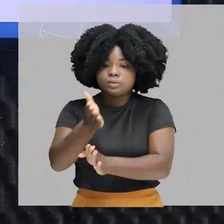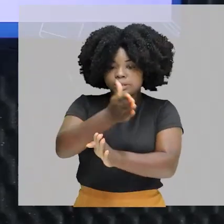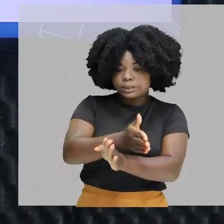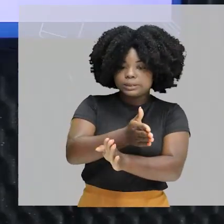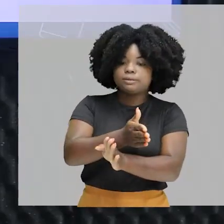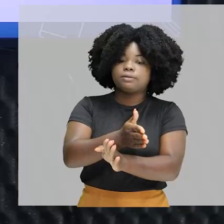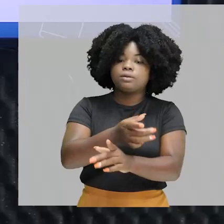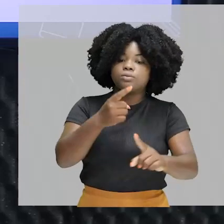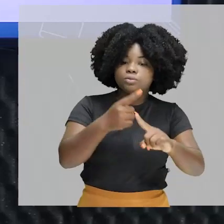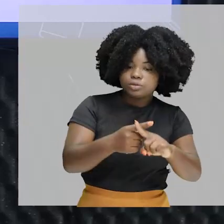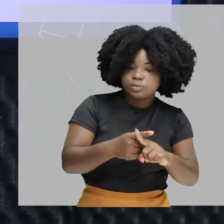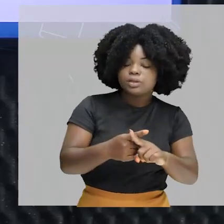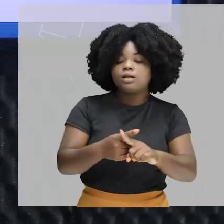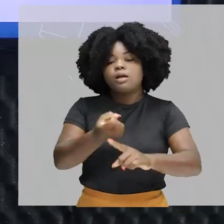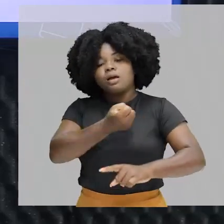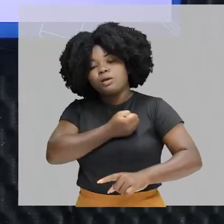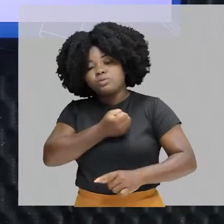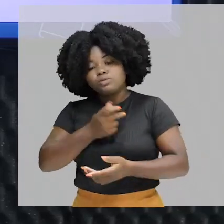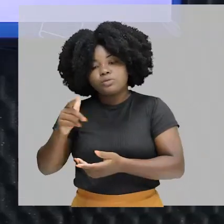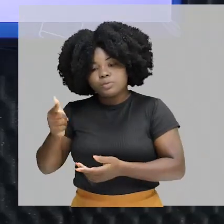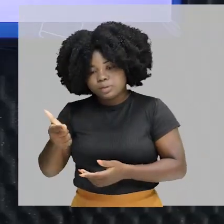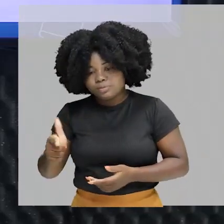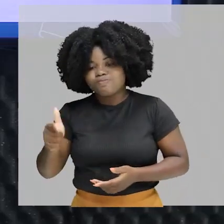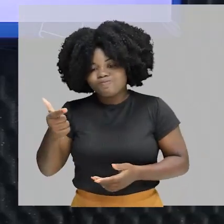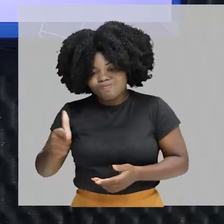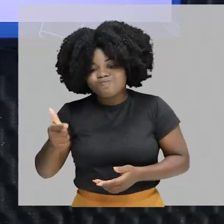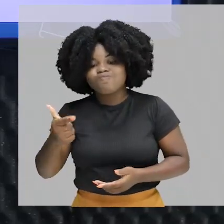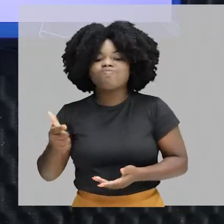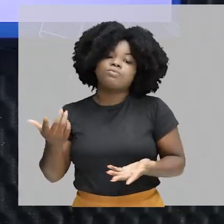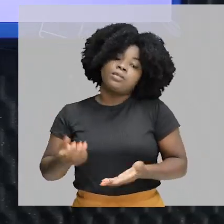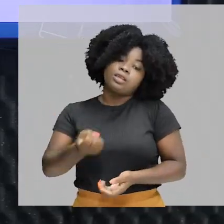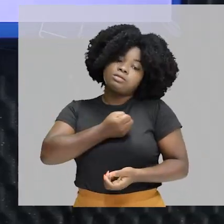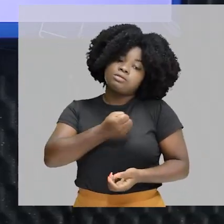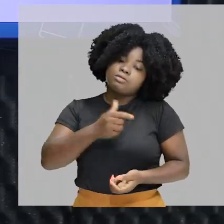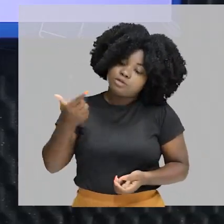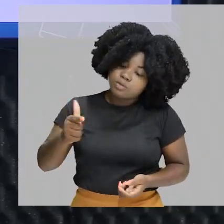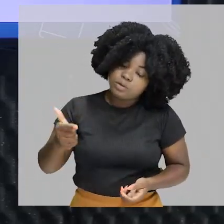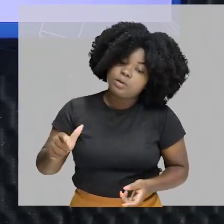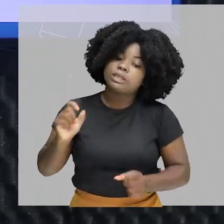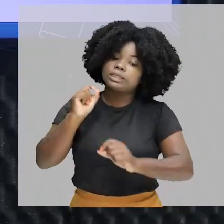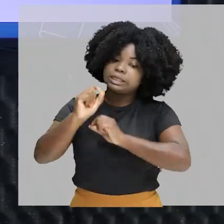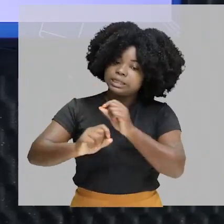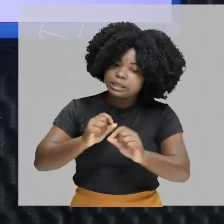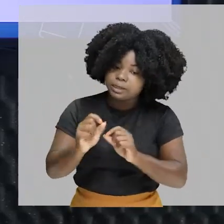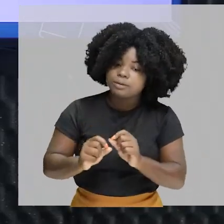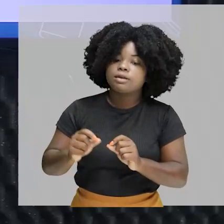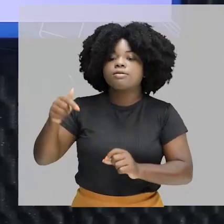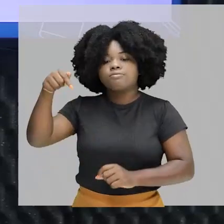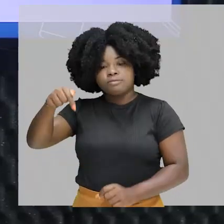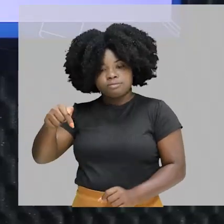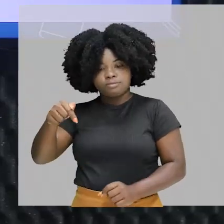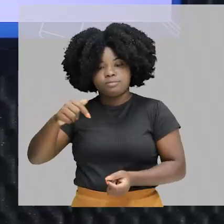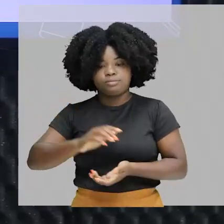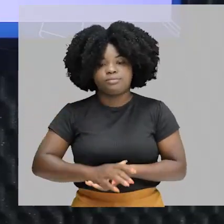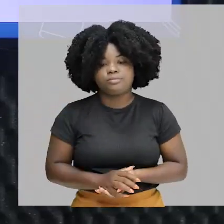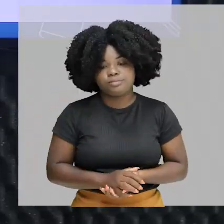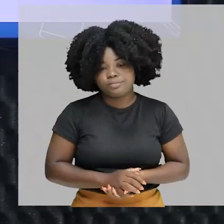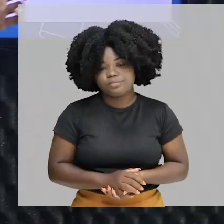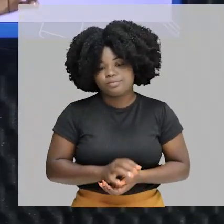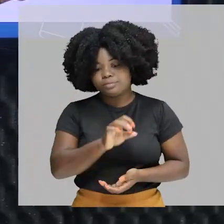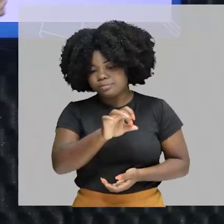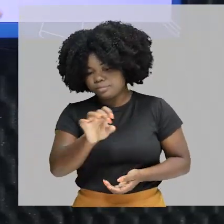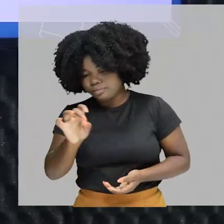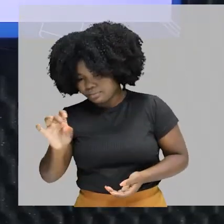por um valor constante, que nesse caso, esse valor constante é a nossa razão. Então, para esses termos,